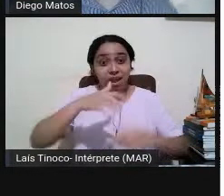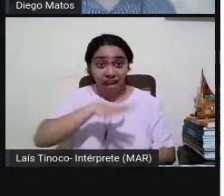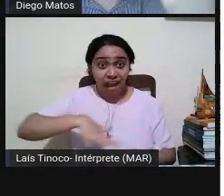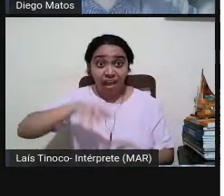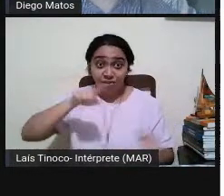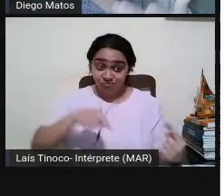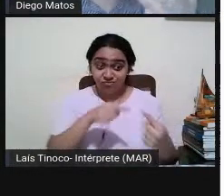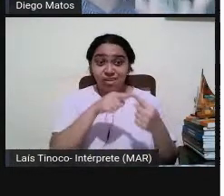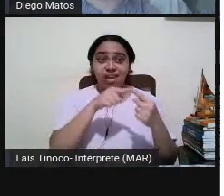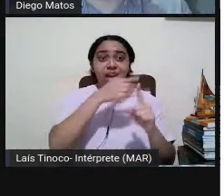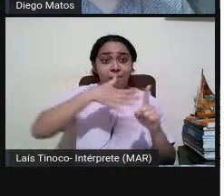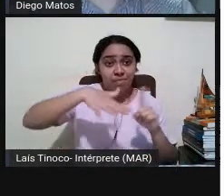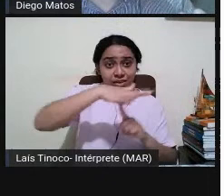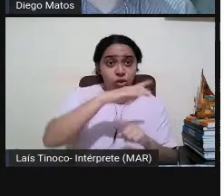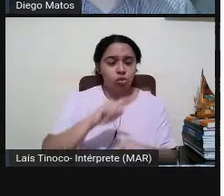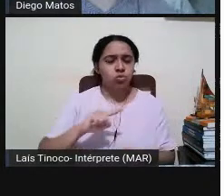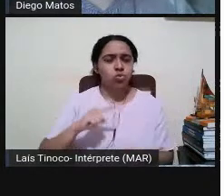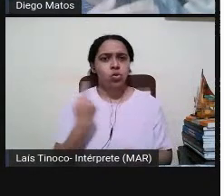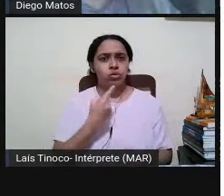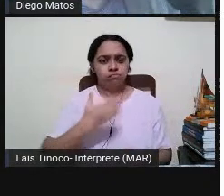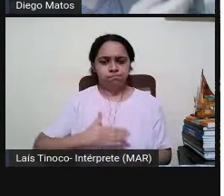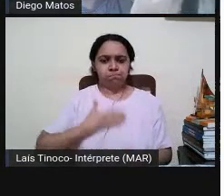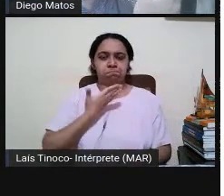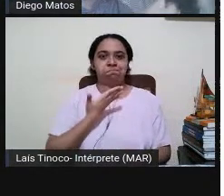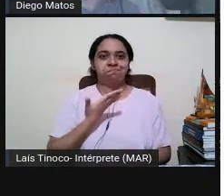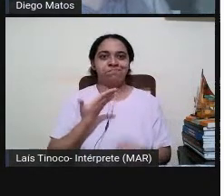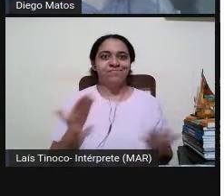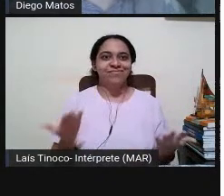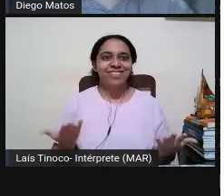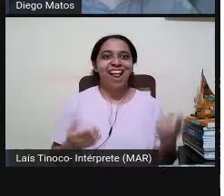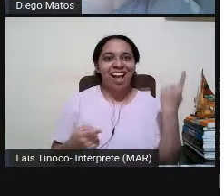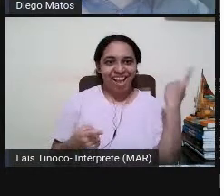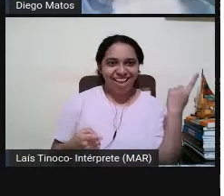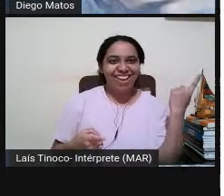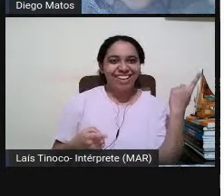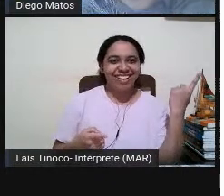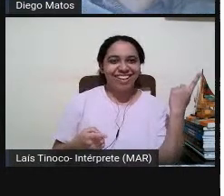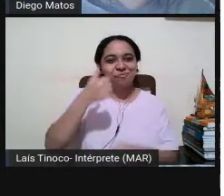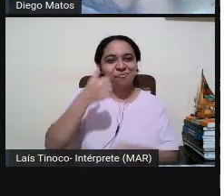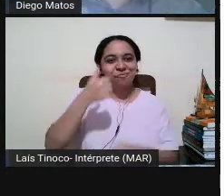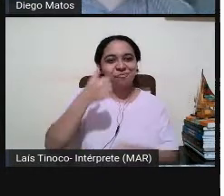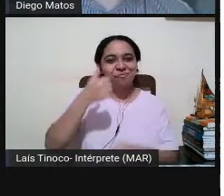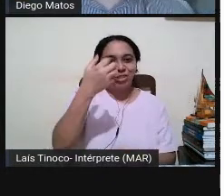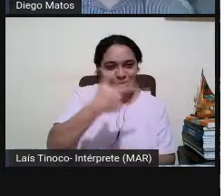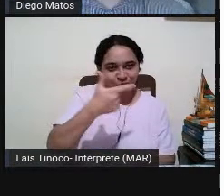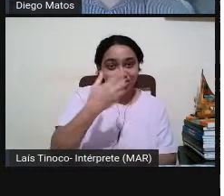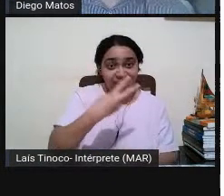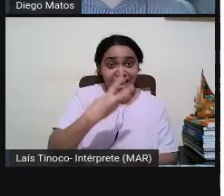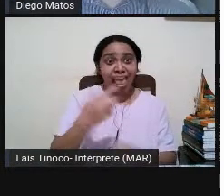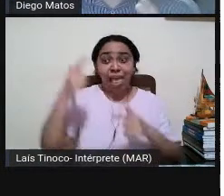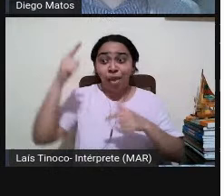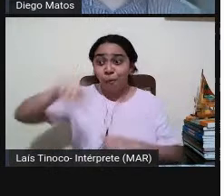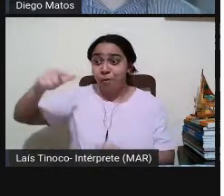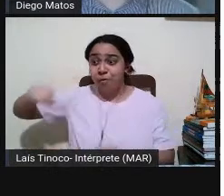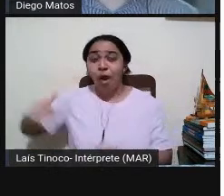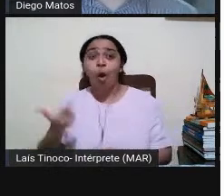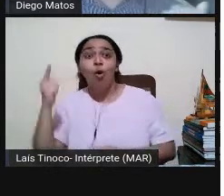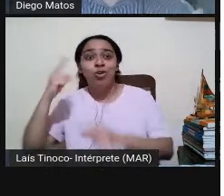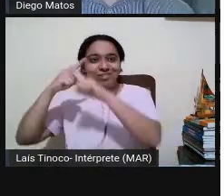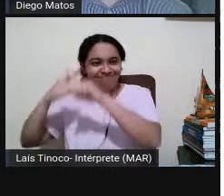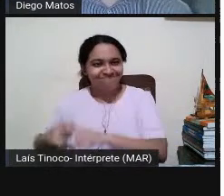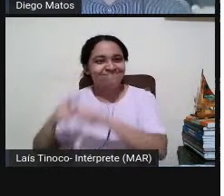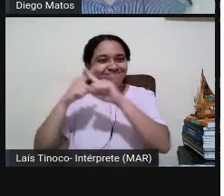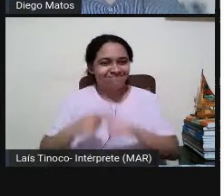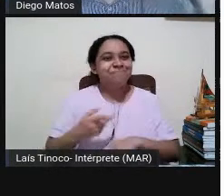e a nossa surpresa foi que basicamente aqueles que estavam lá entre os três primeiros estavam se repetindo nas outras listas né então a gente